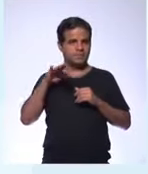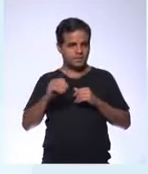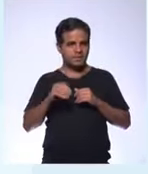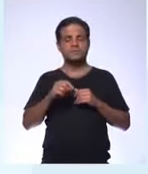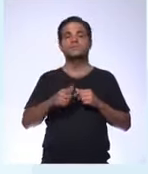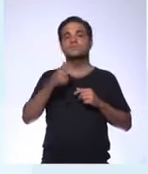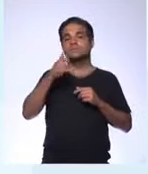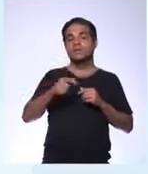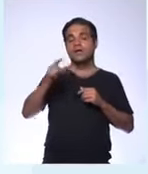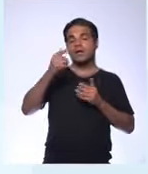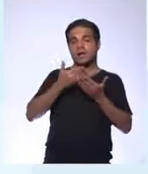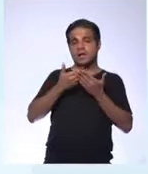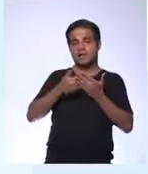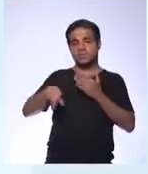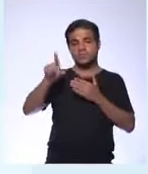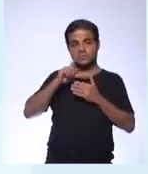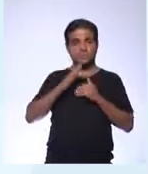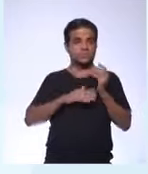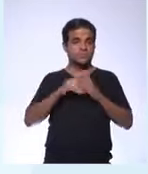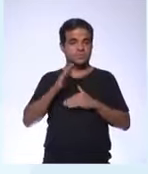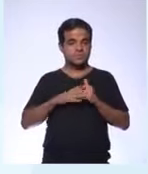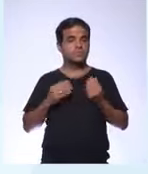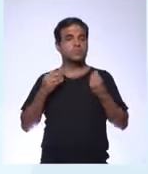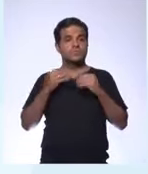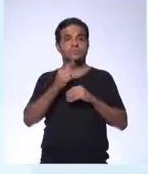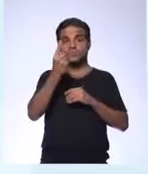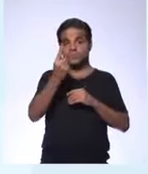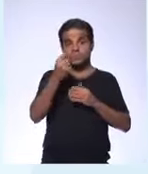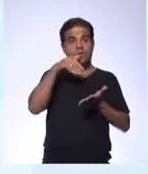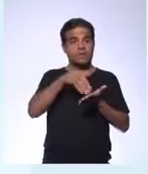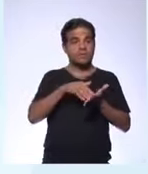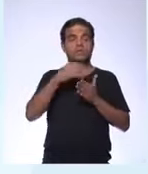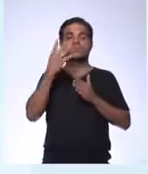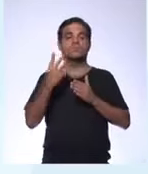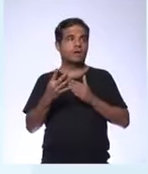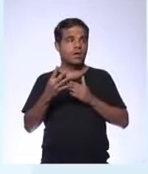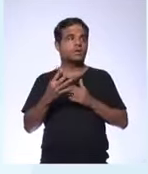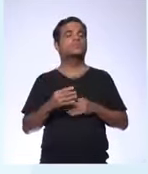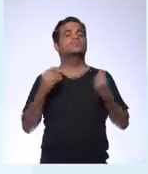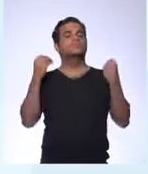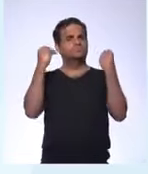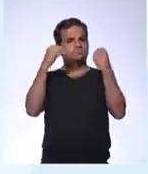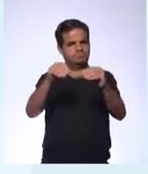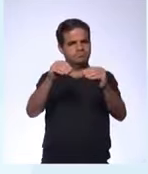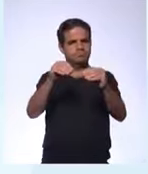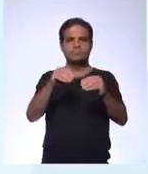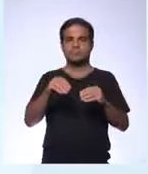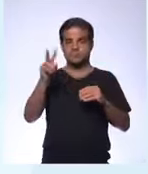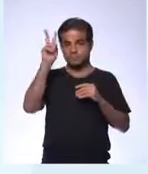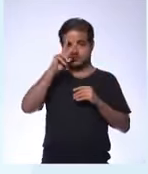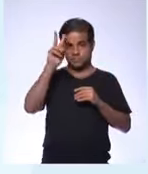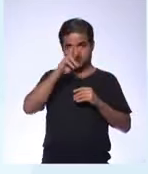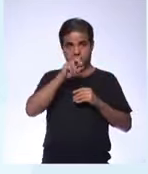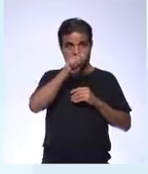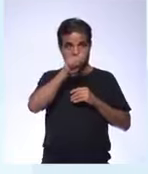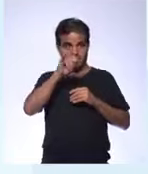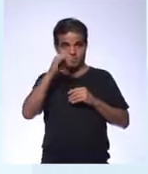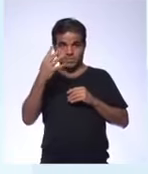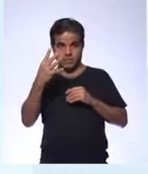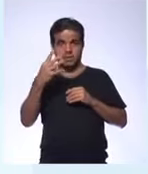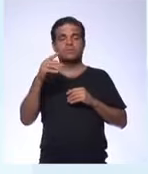foi dito na aula anterior, que os atos institucionais do 1 ao 4 foram implementados. Lembrando que o AI